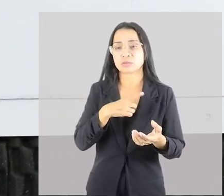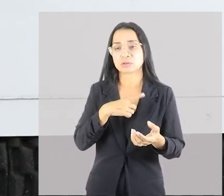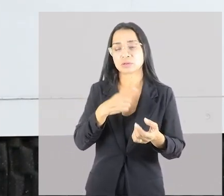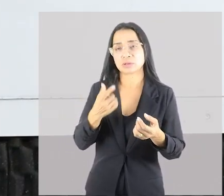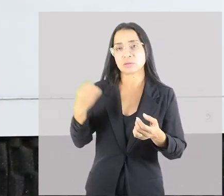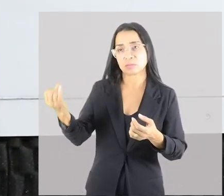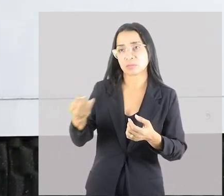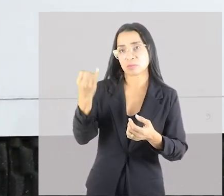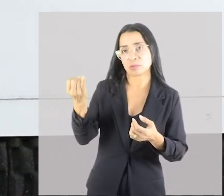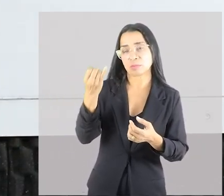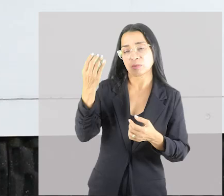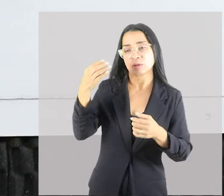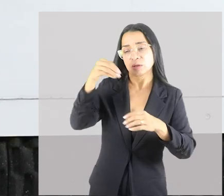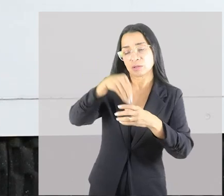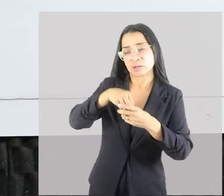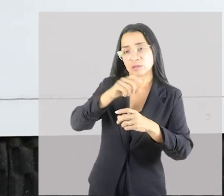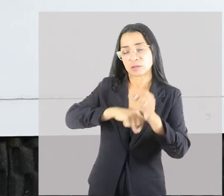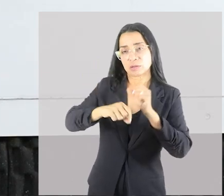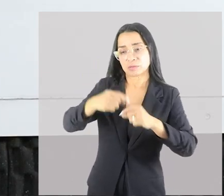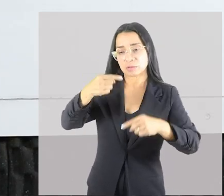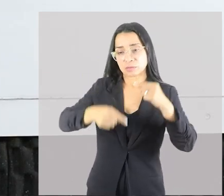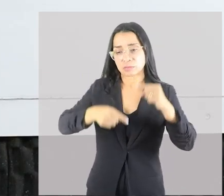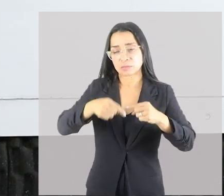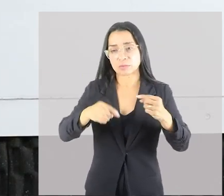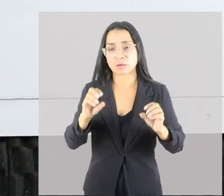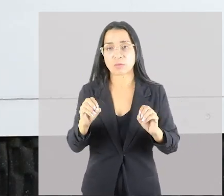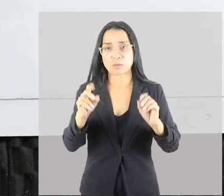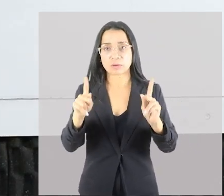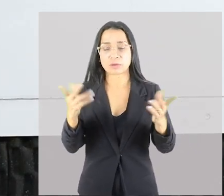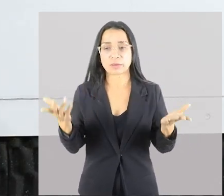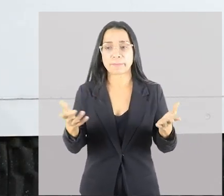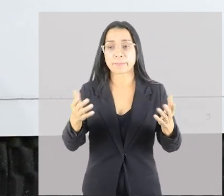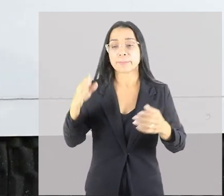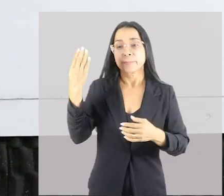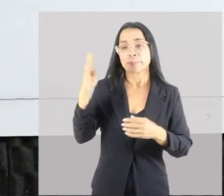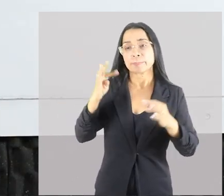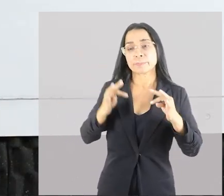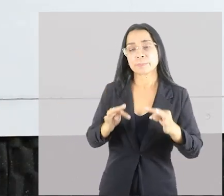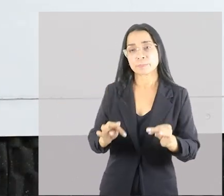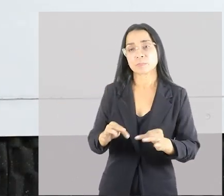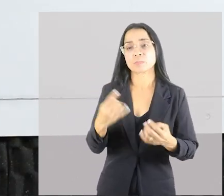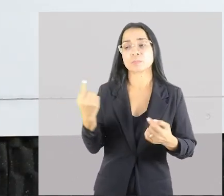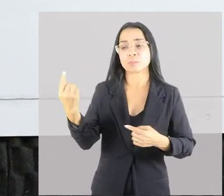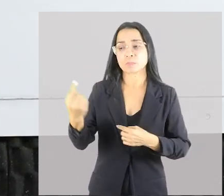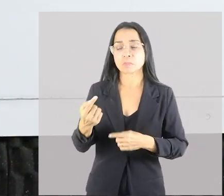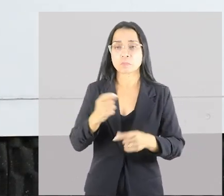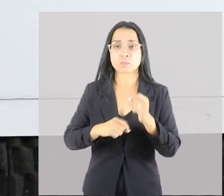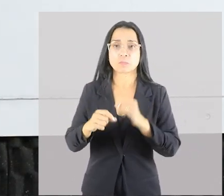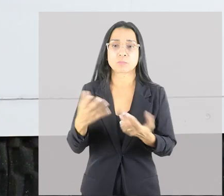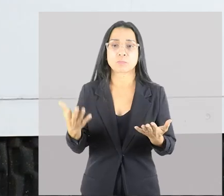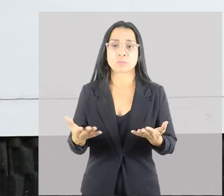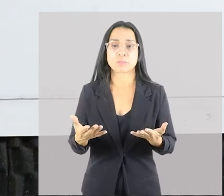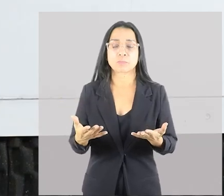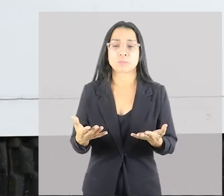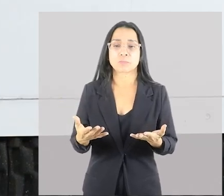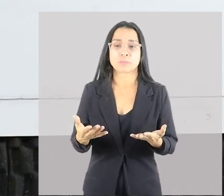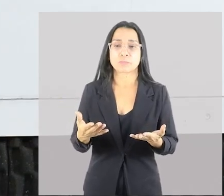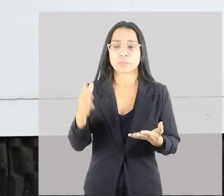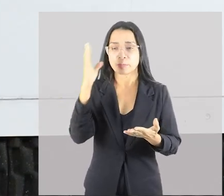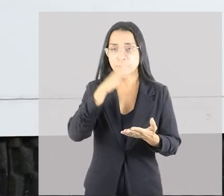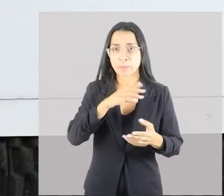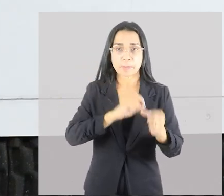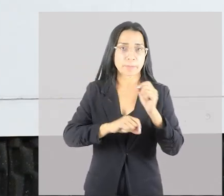mais importante dentro dessa discussão, tá? A biotecnologia, ela não vem, né, aí para nos fazer mal,